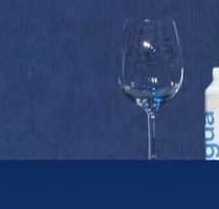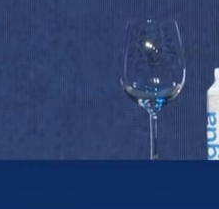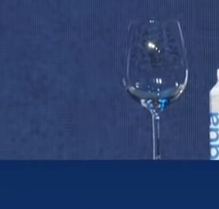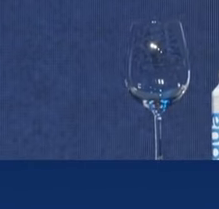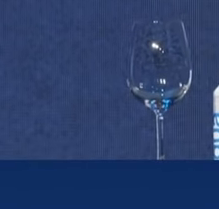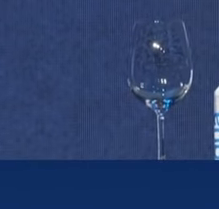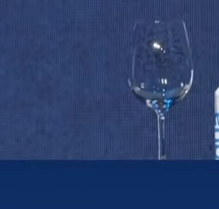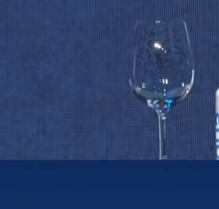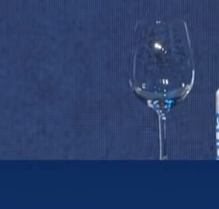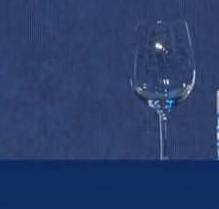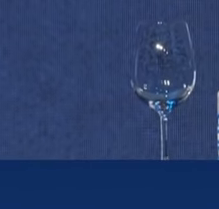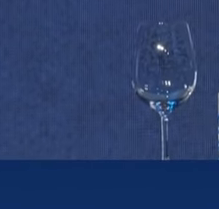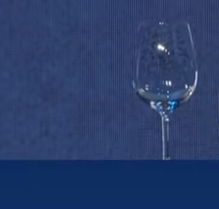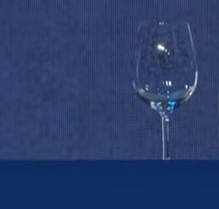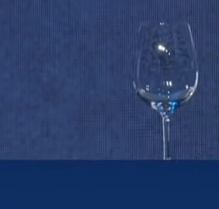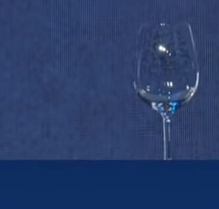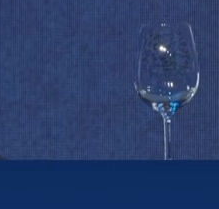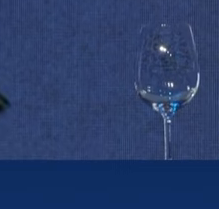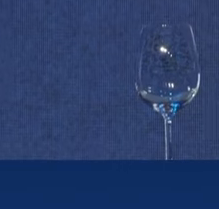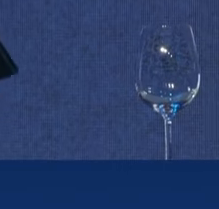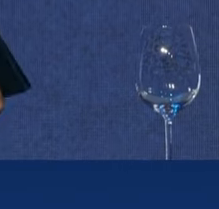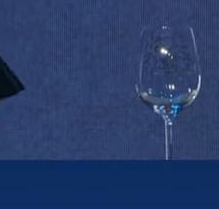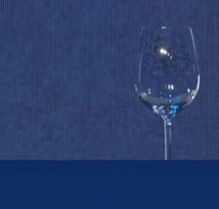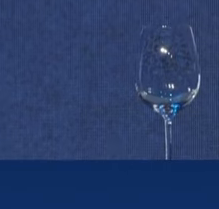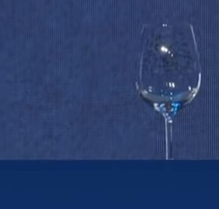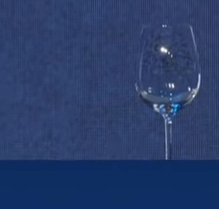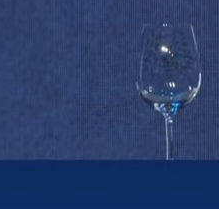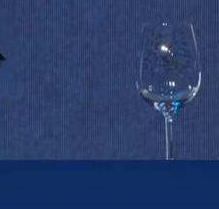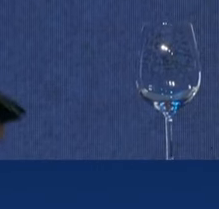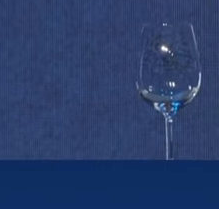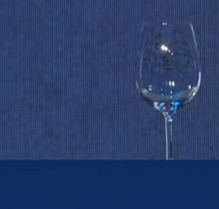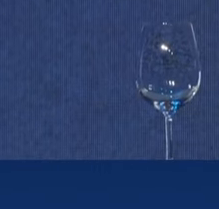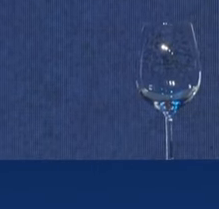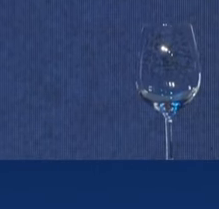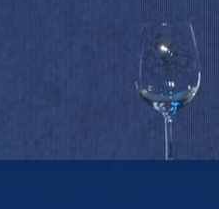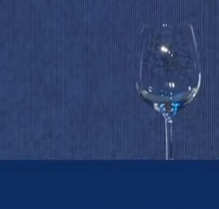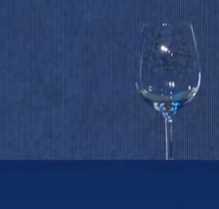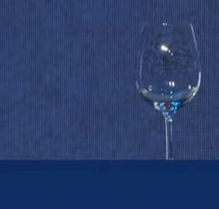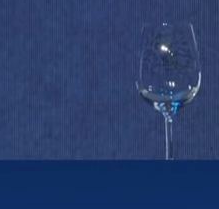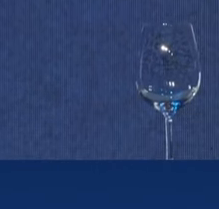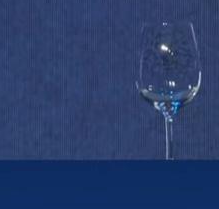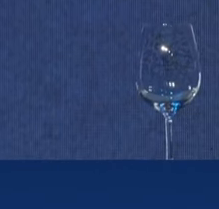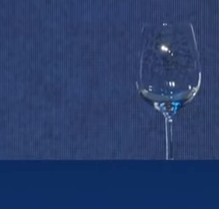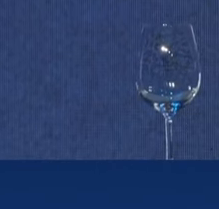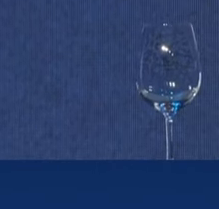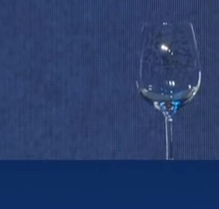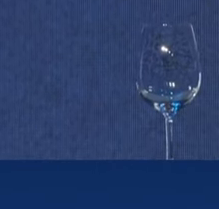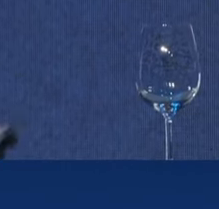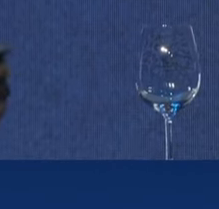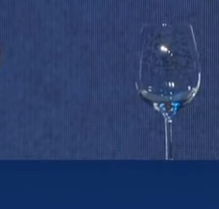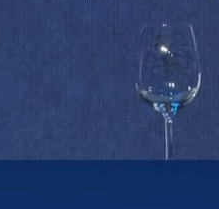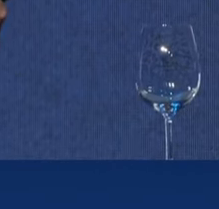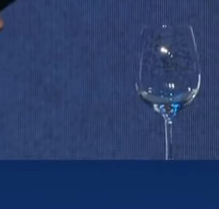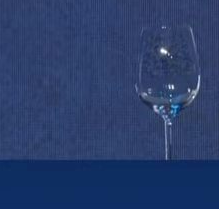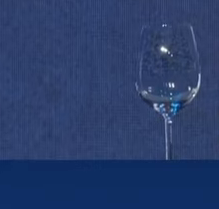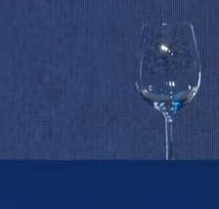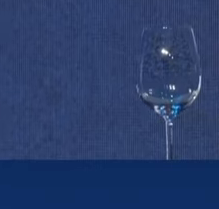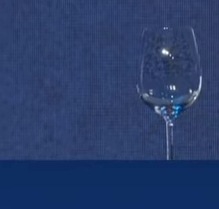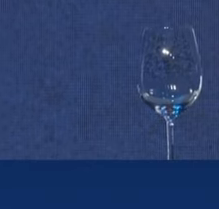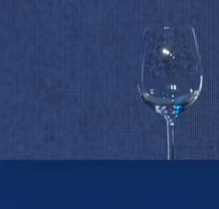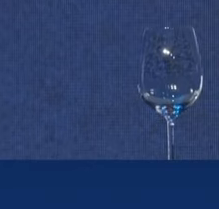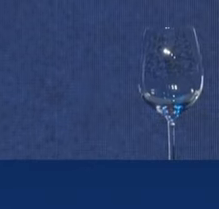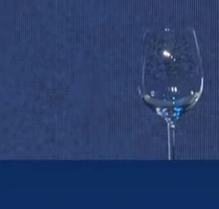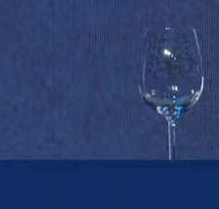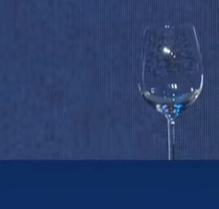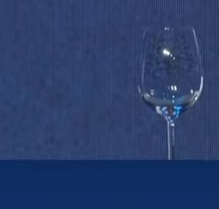vantagem competitiva gigantesca em termos de qualidade de matriz energética. E segundo, porque o mercado brasileiro